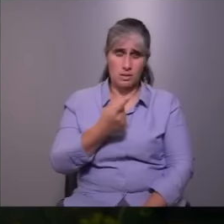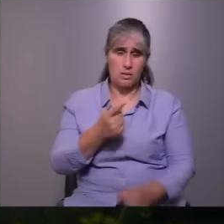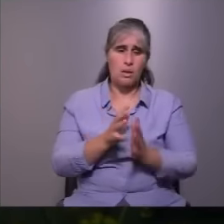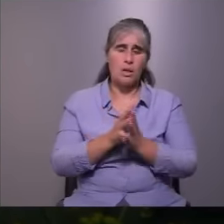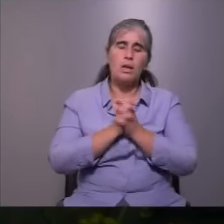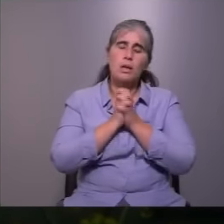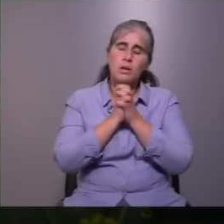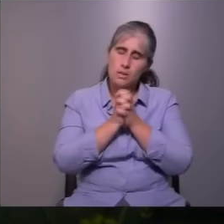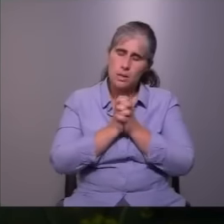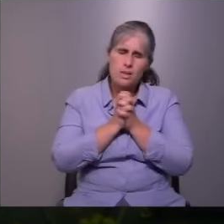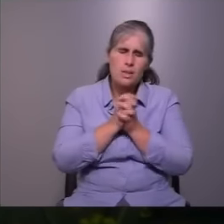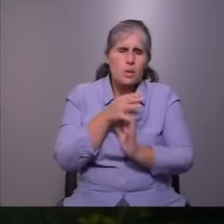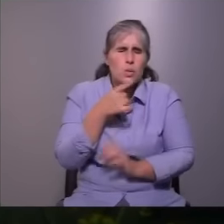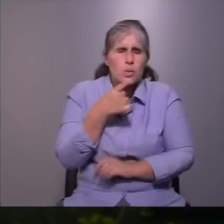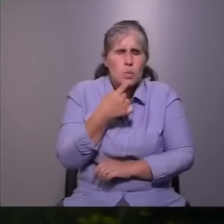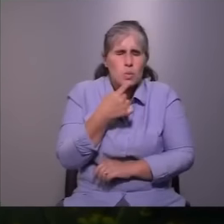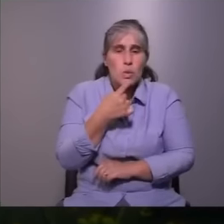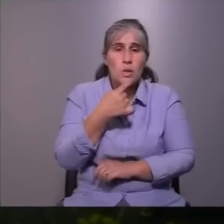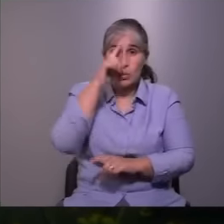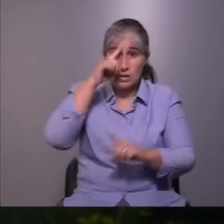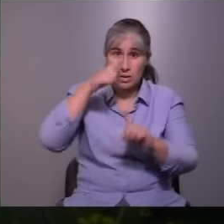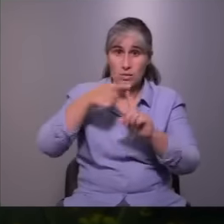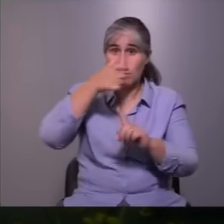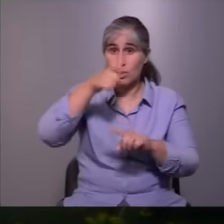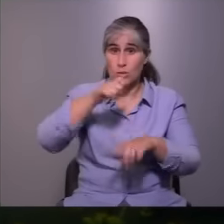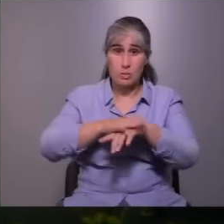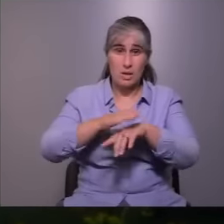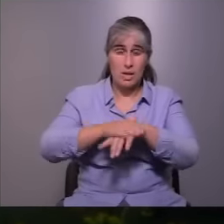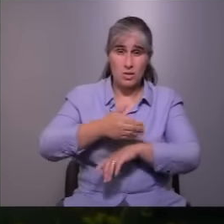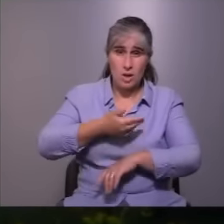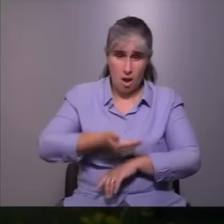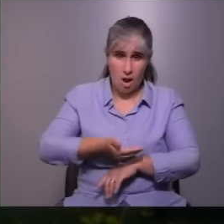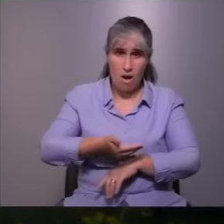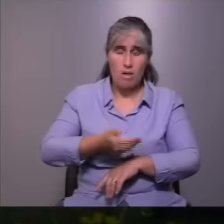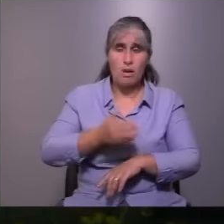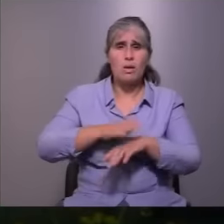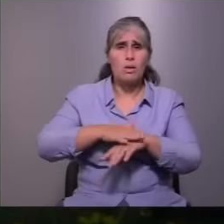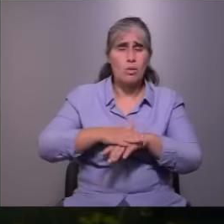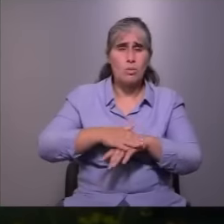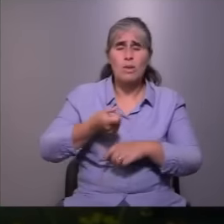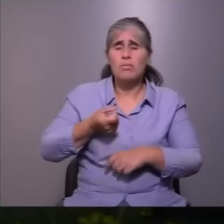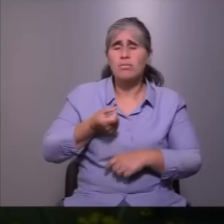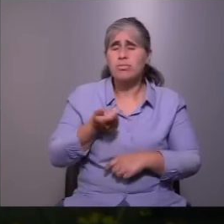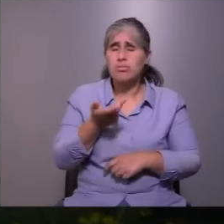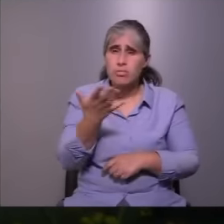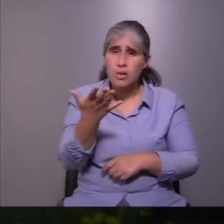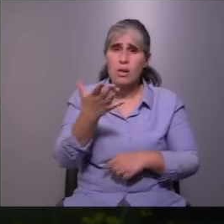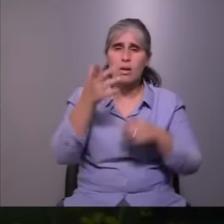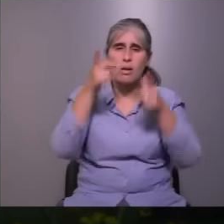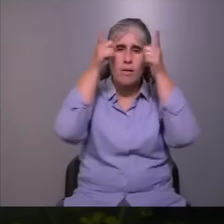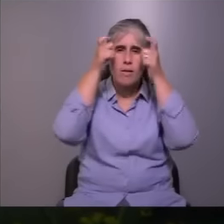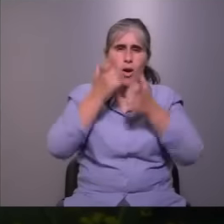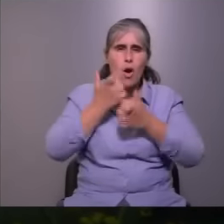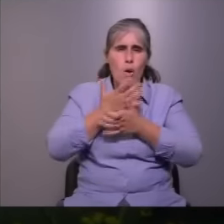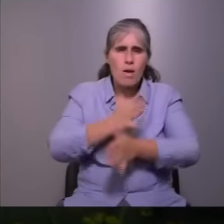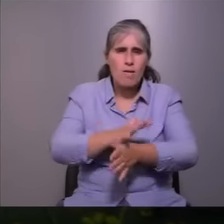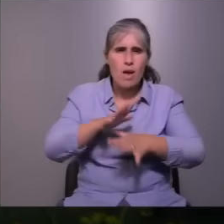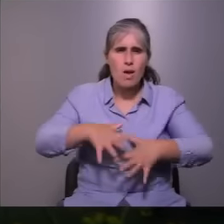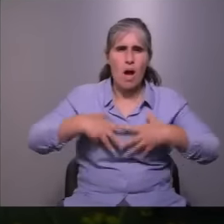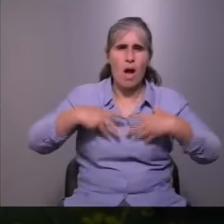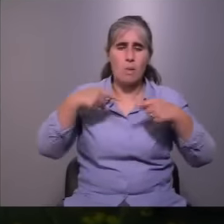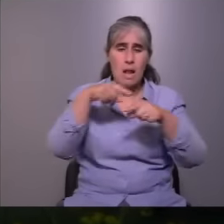disse: "Rezai, rezai muito e fazei sacrifícios por os pecadores, que vão